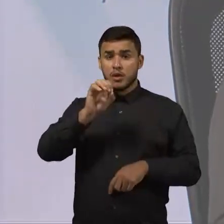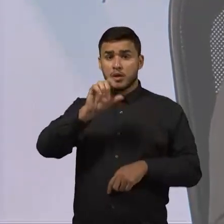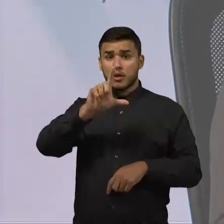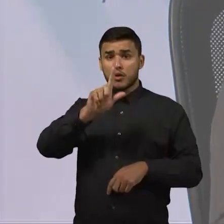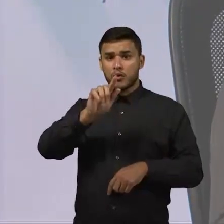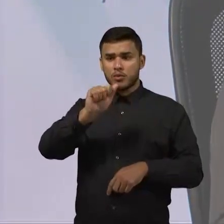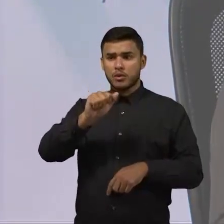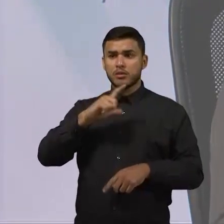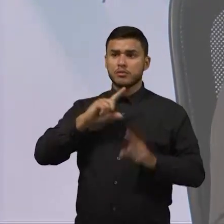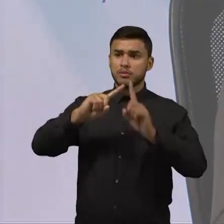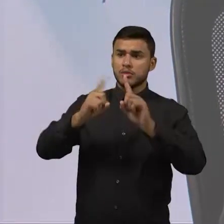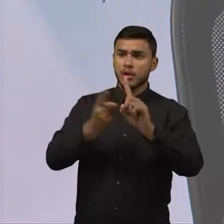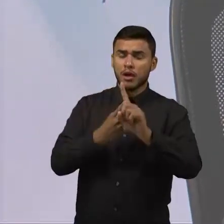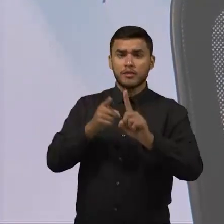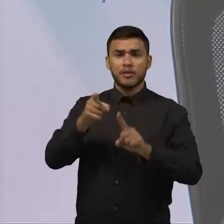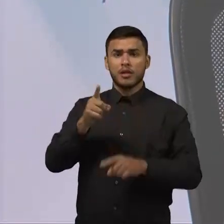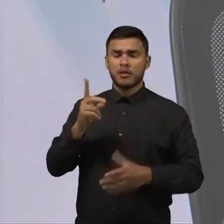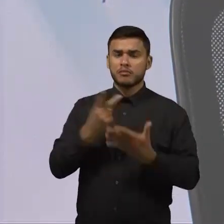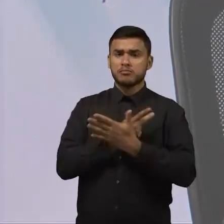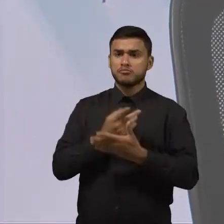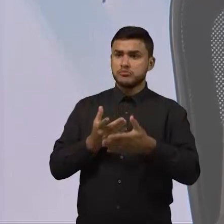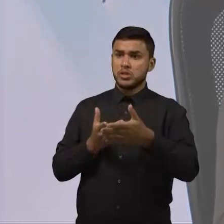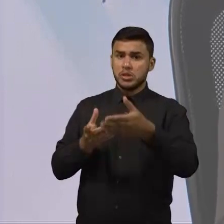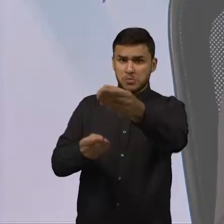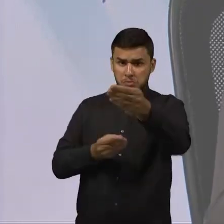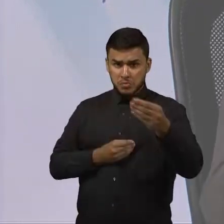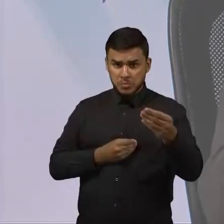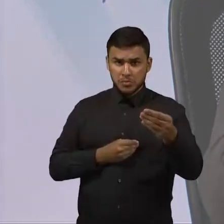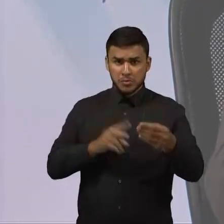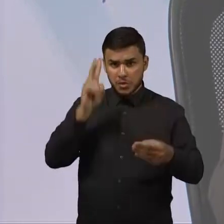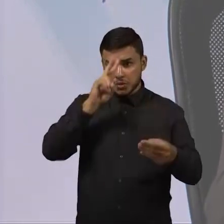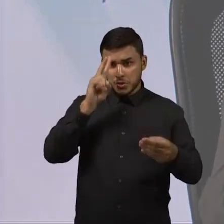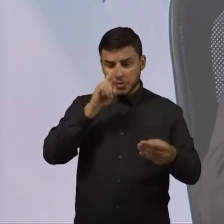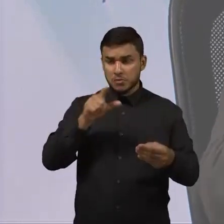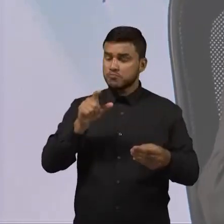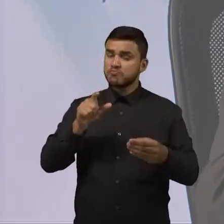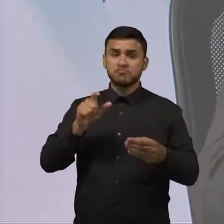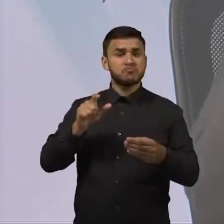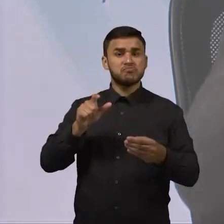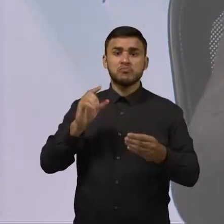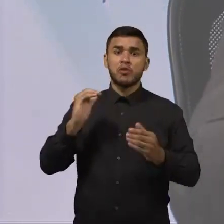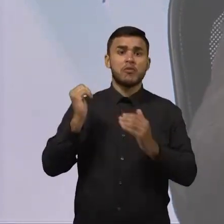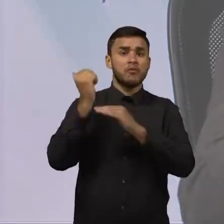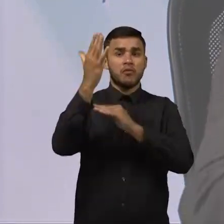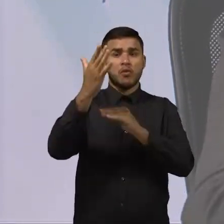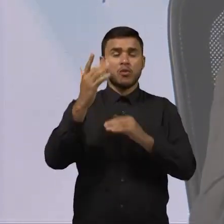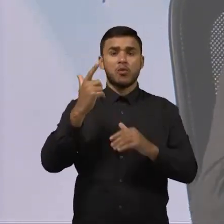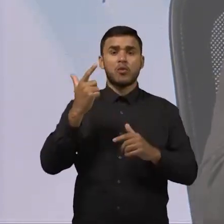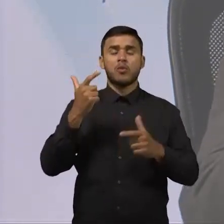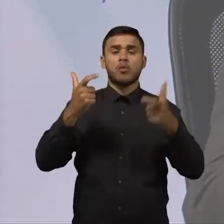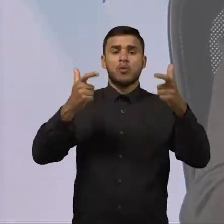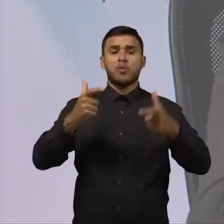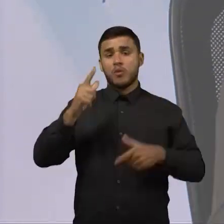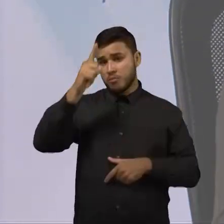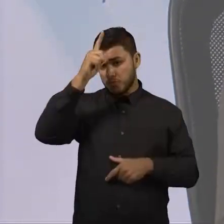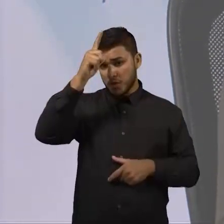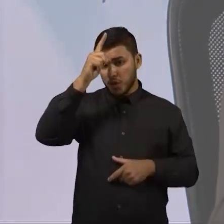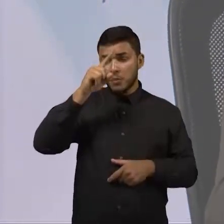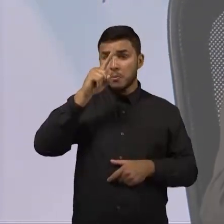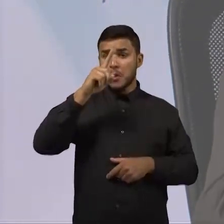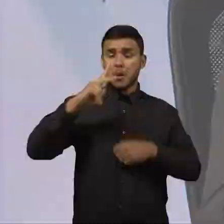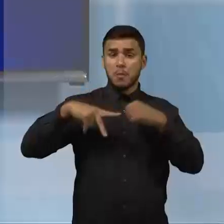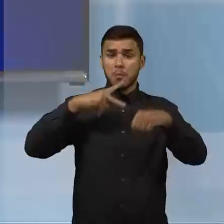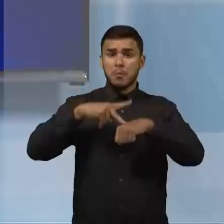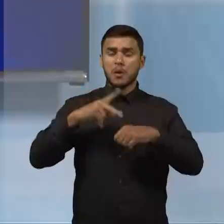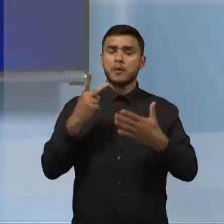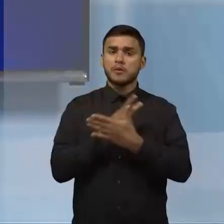corpus. Não acatou um habeas corpus impetrado na corte, ela foi extraditada e foi morta no campo nazista, grávida, de